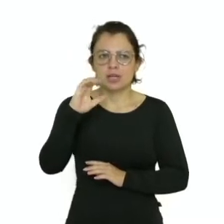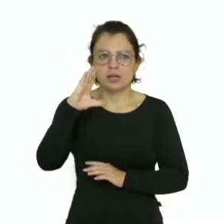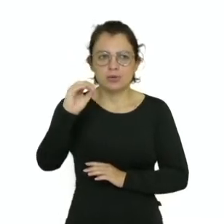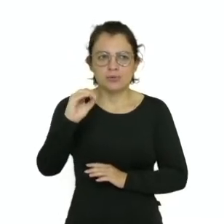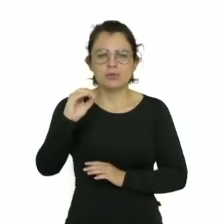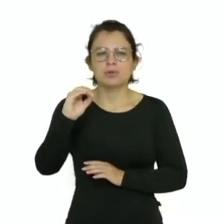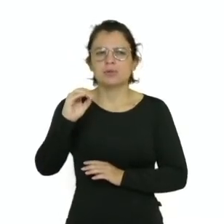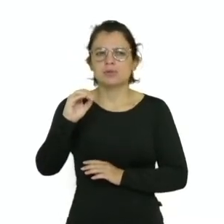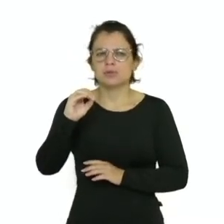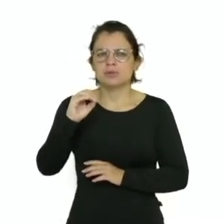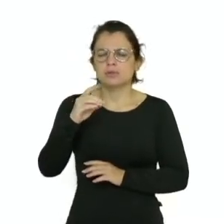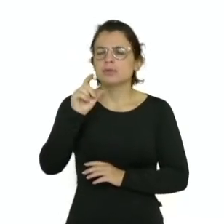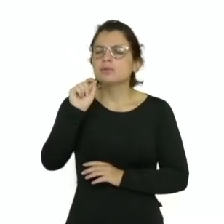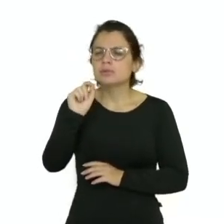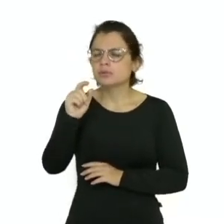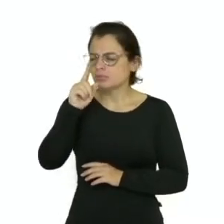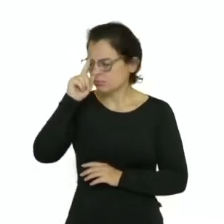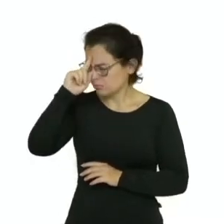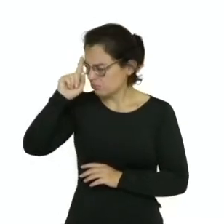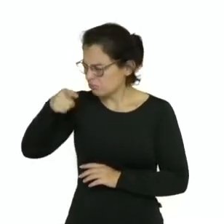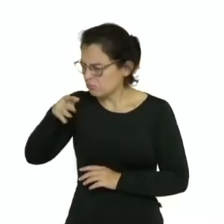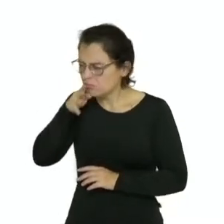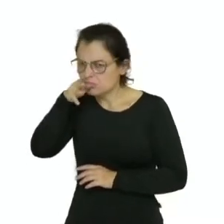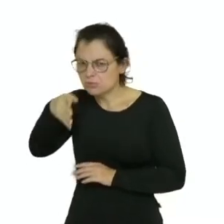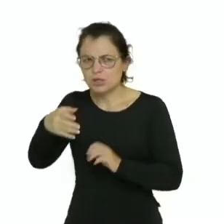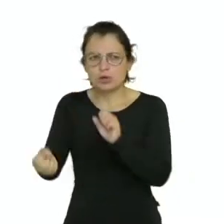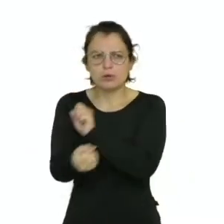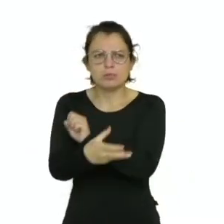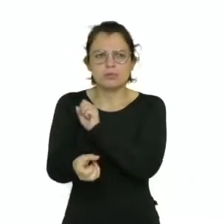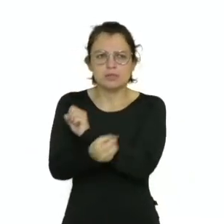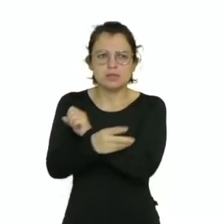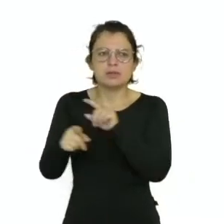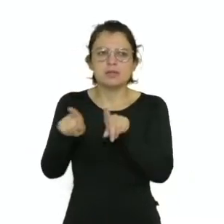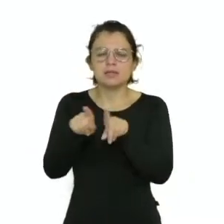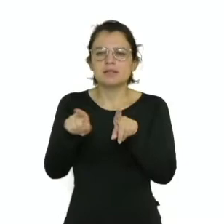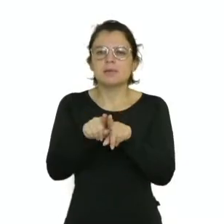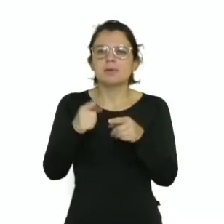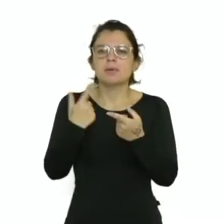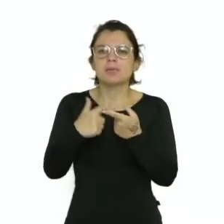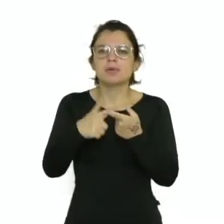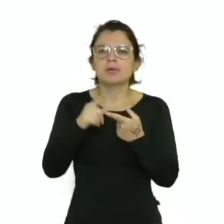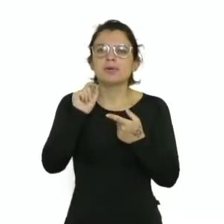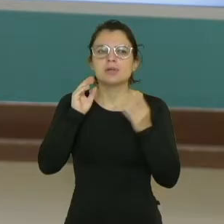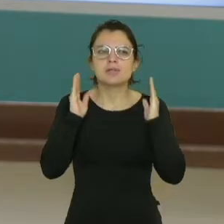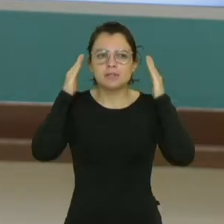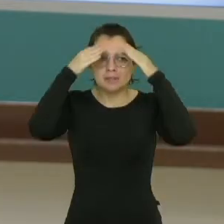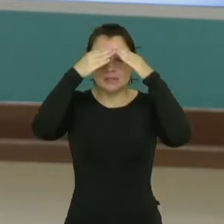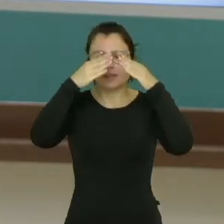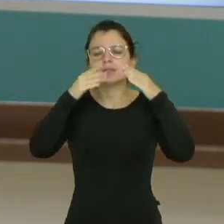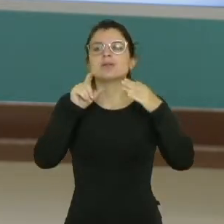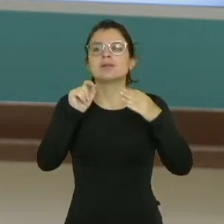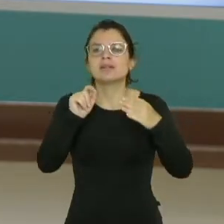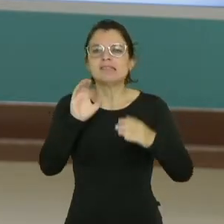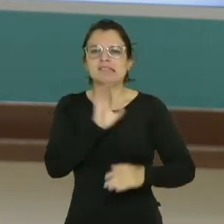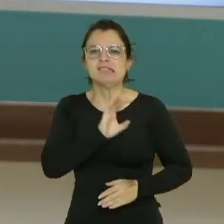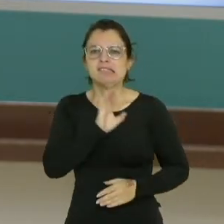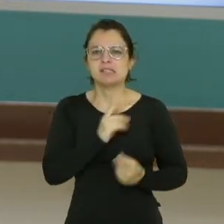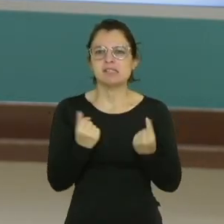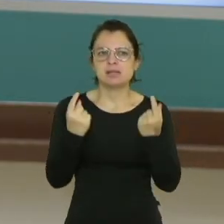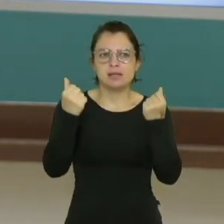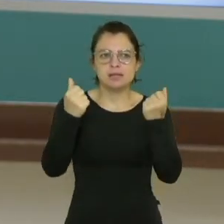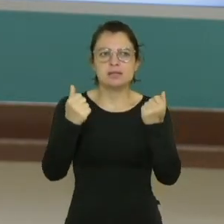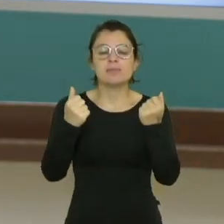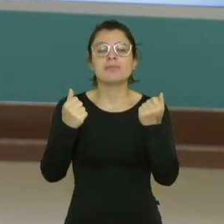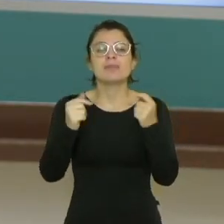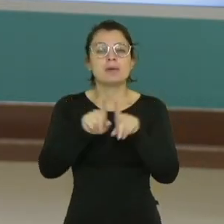a corrupção e o luxo do alto clero. Foi também acusado de herege e foi queimado vivo em 1415.